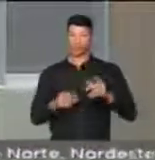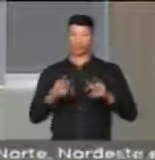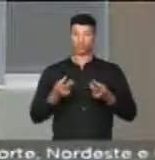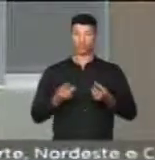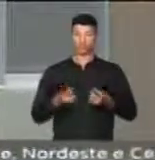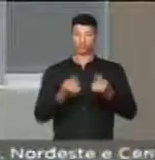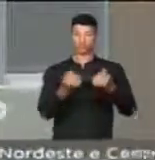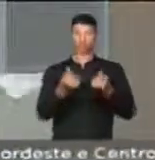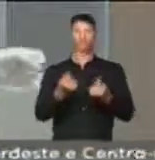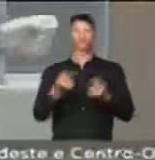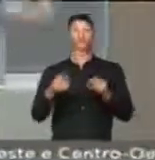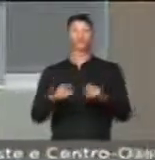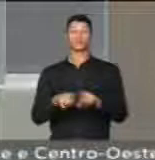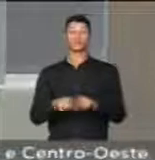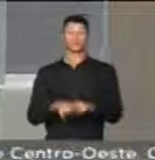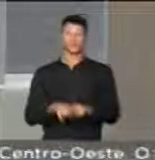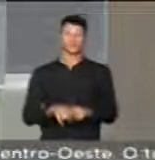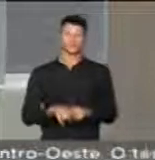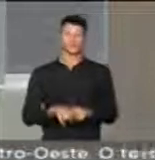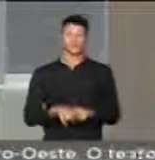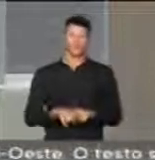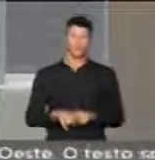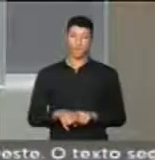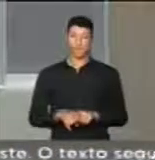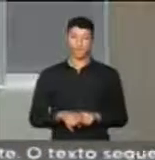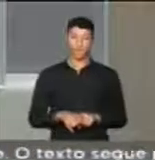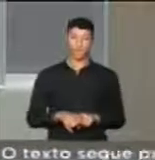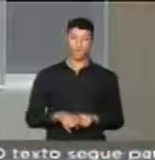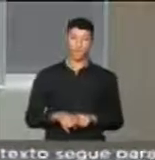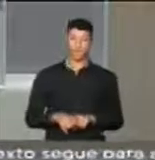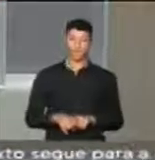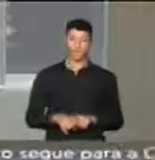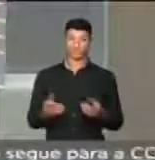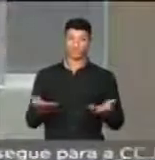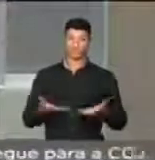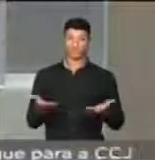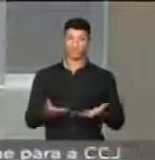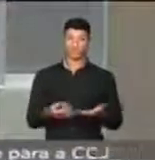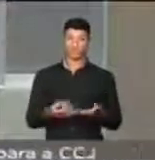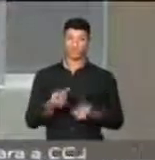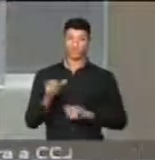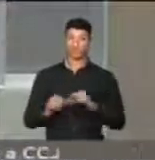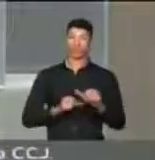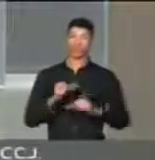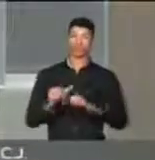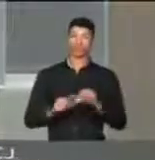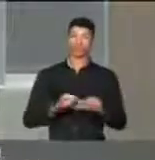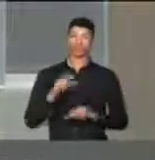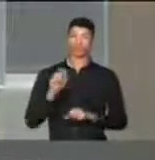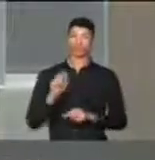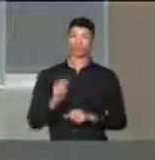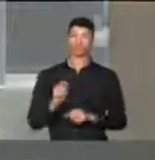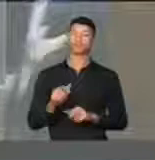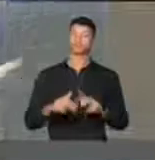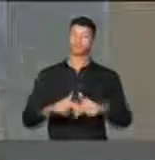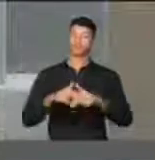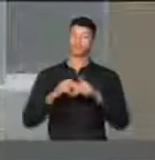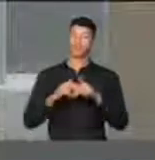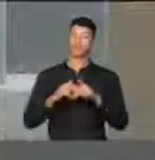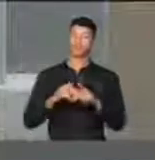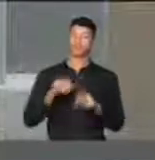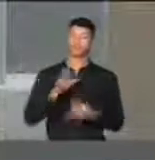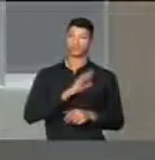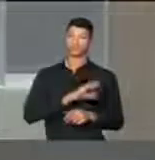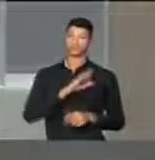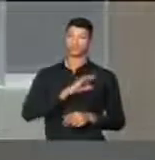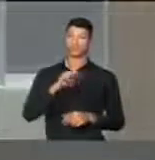consumo e também, senhor ministro, nessa alternativa de que, através da remuneração